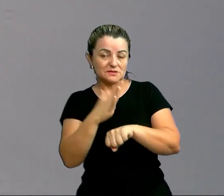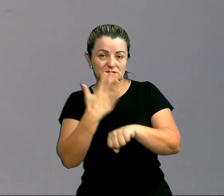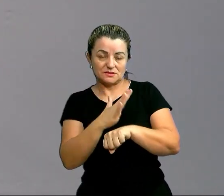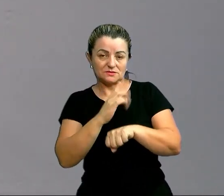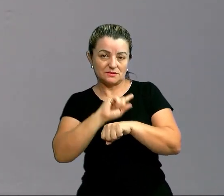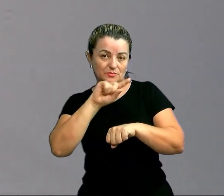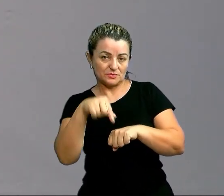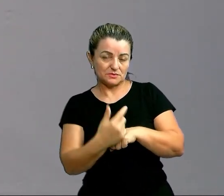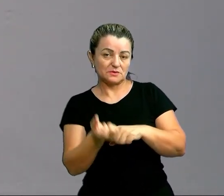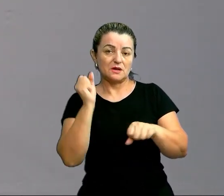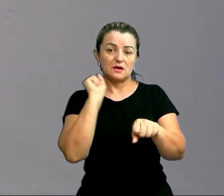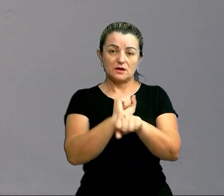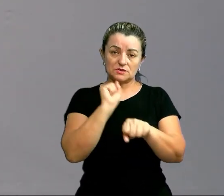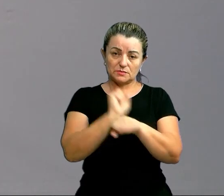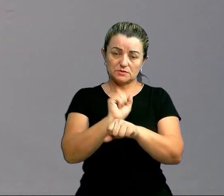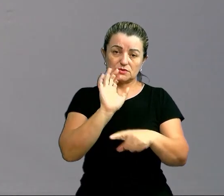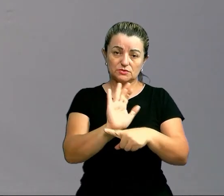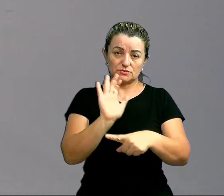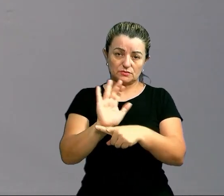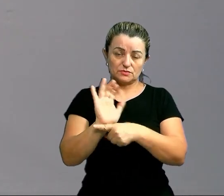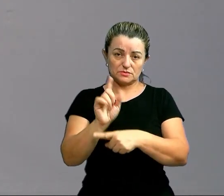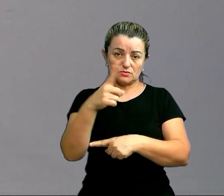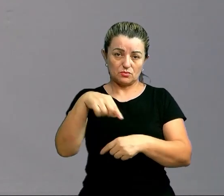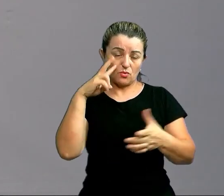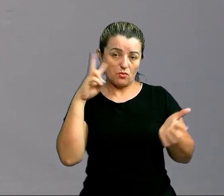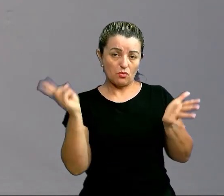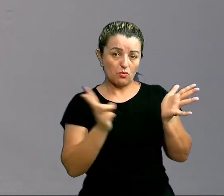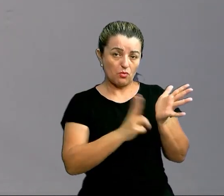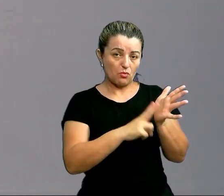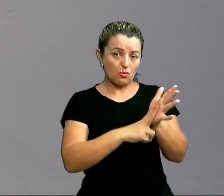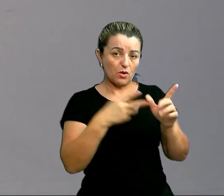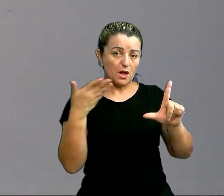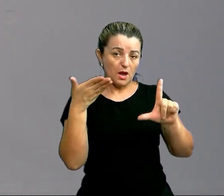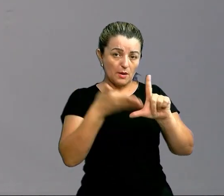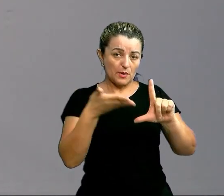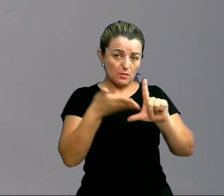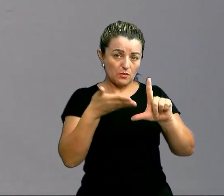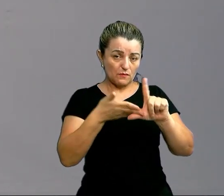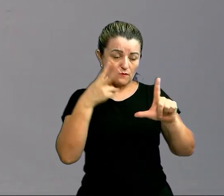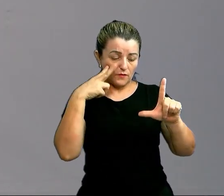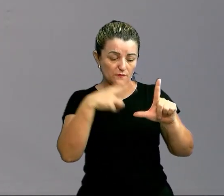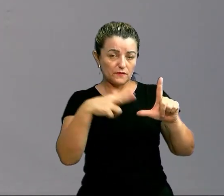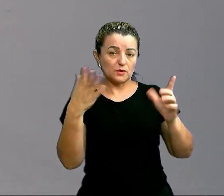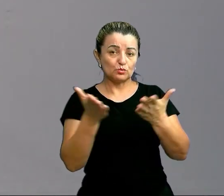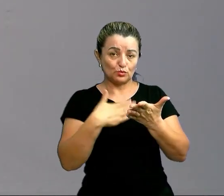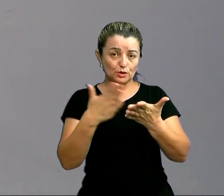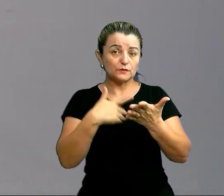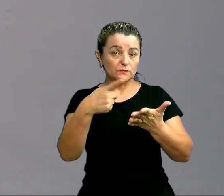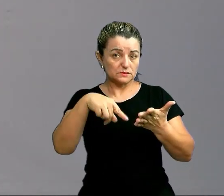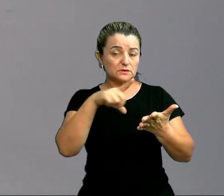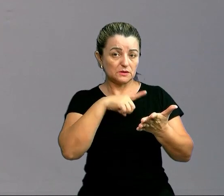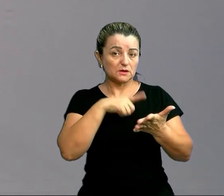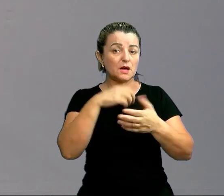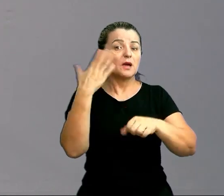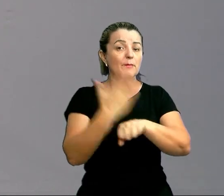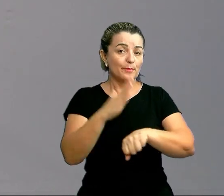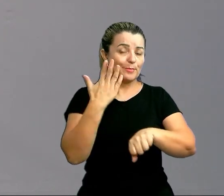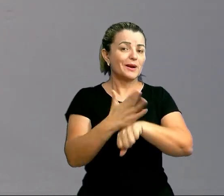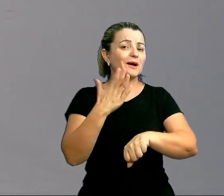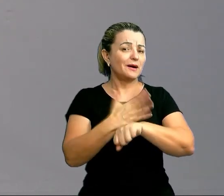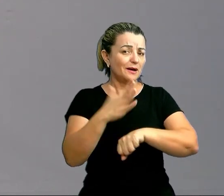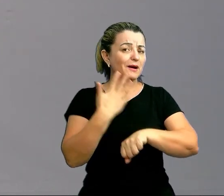área específica. Aí, professor, eu vou memorizar, eu vou decorar? Você tem que lembrar. Se tu vai decorar, memorizar,